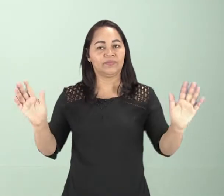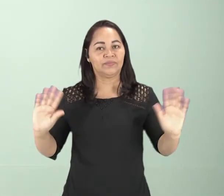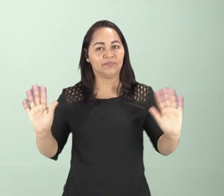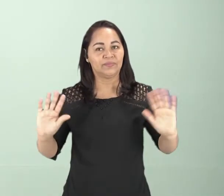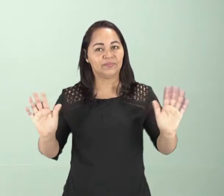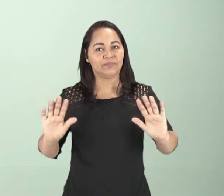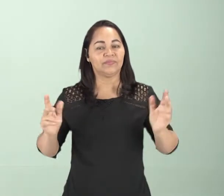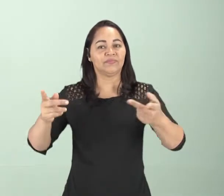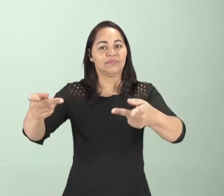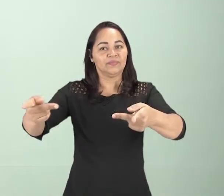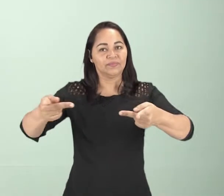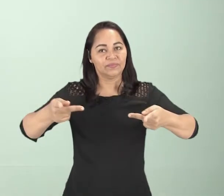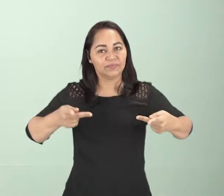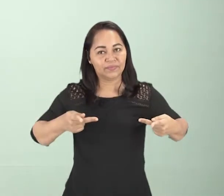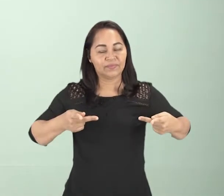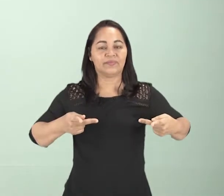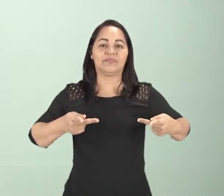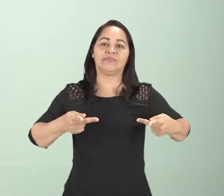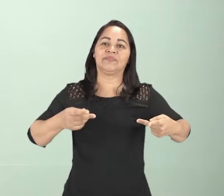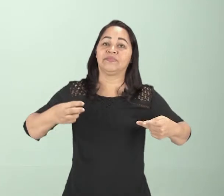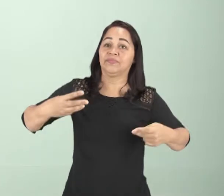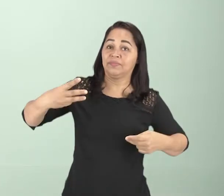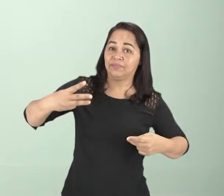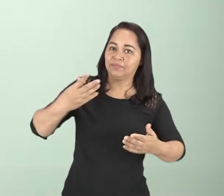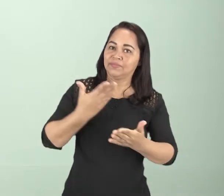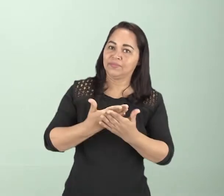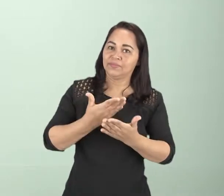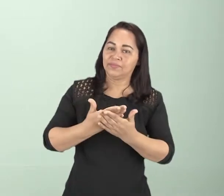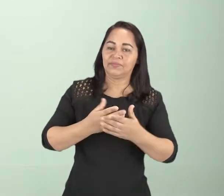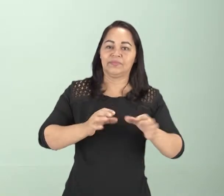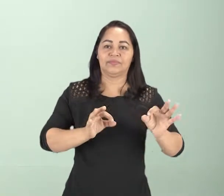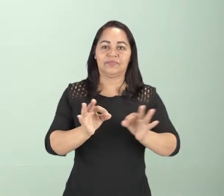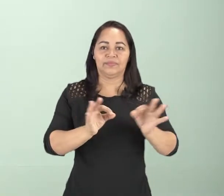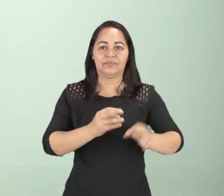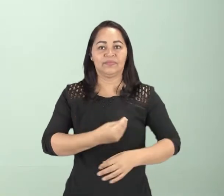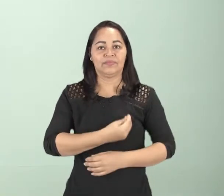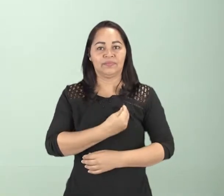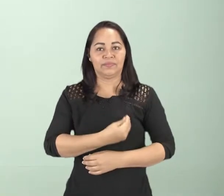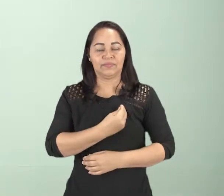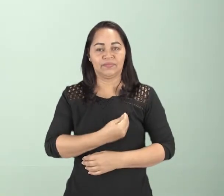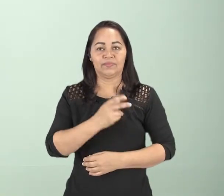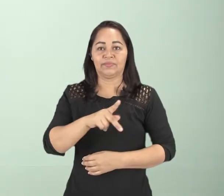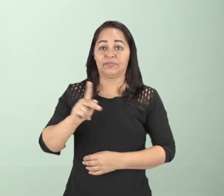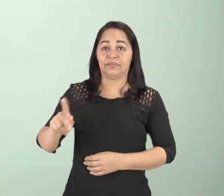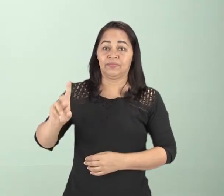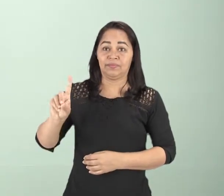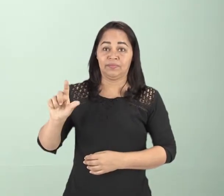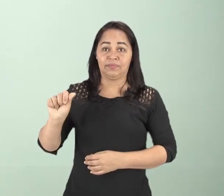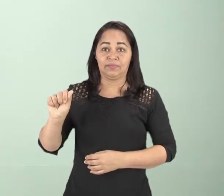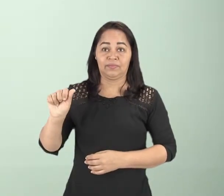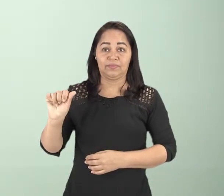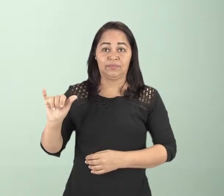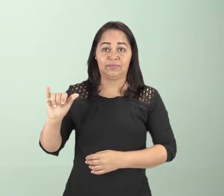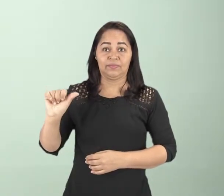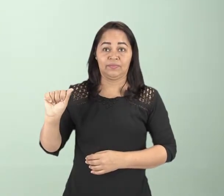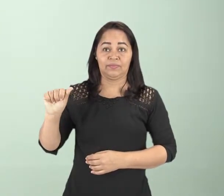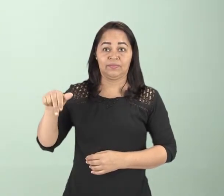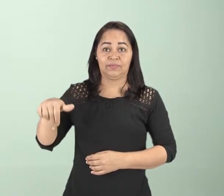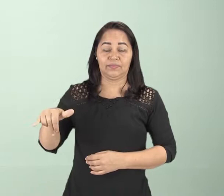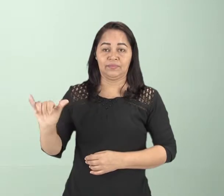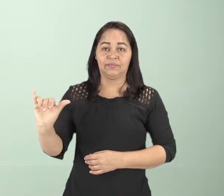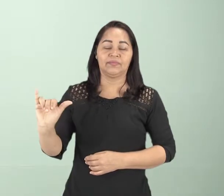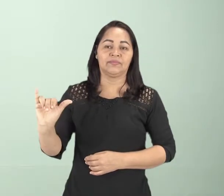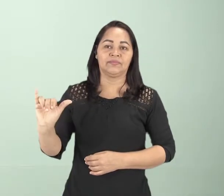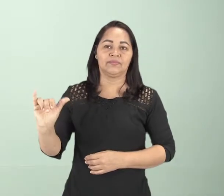Olá, sejam todos bem-vindos à nossa terceira aula de Projeto de Vida. Meu nome é Daiane e hoje nós vamos falar sobre um tempo